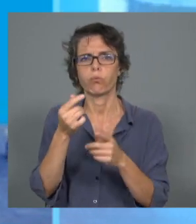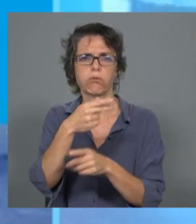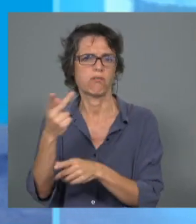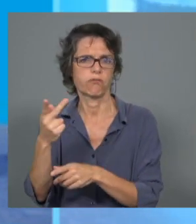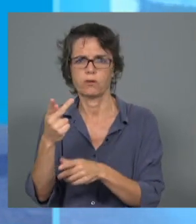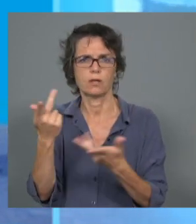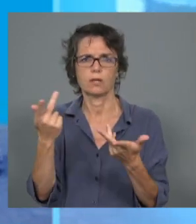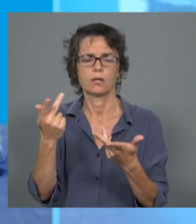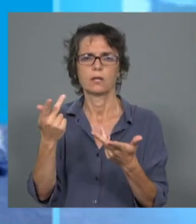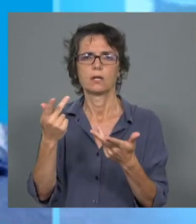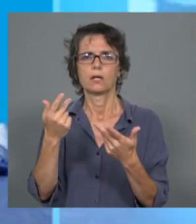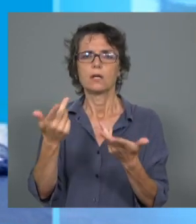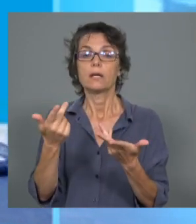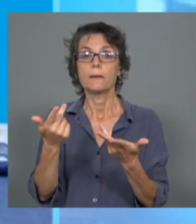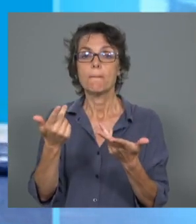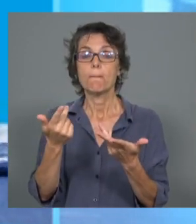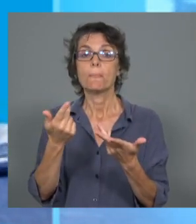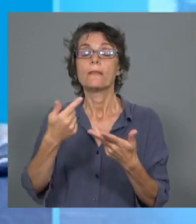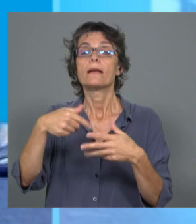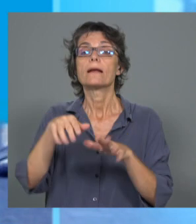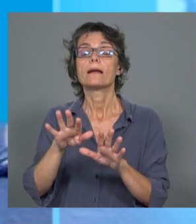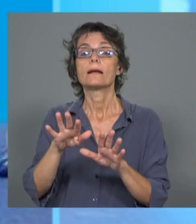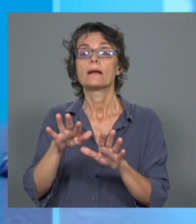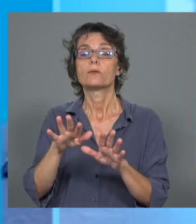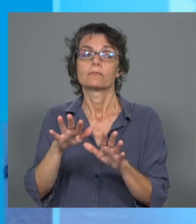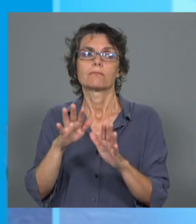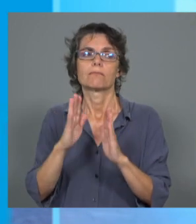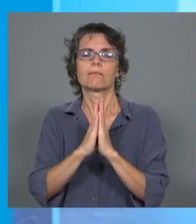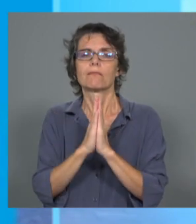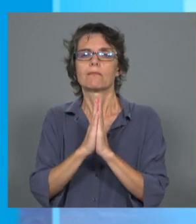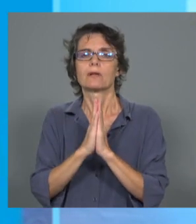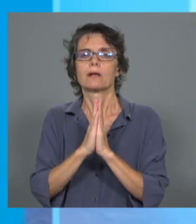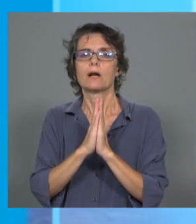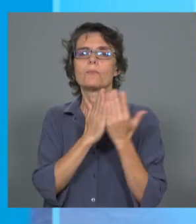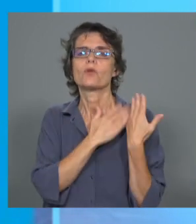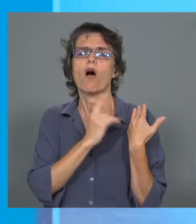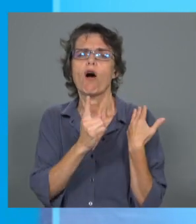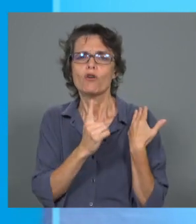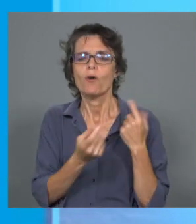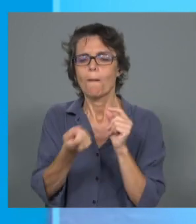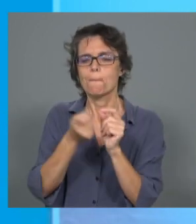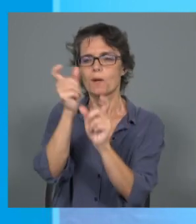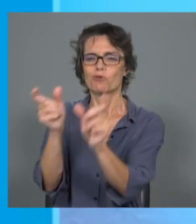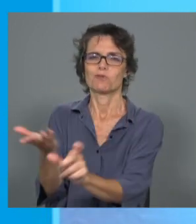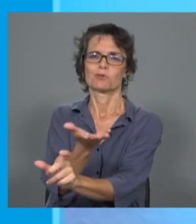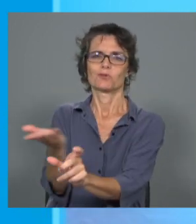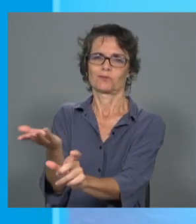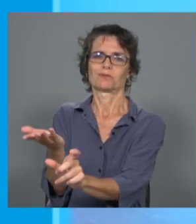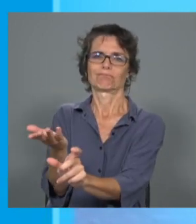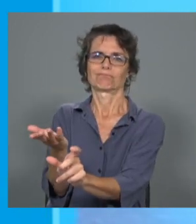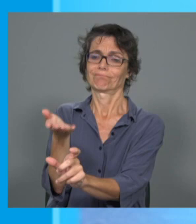evidente que a Igreja tem que estar onde as pessoas estão. Esta Igreja ou outra qualquer, não é? Se querem ser